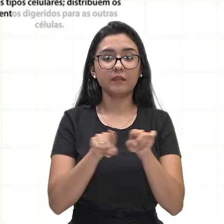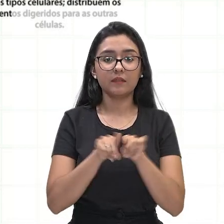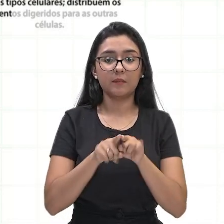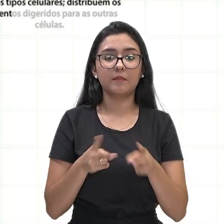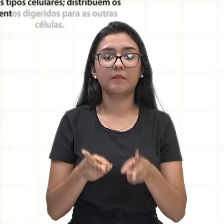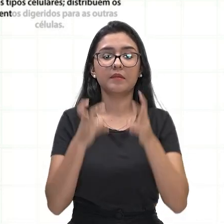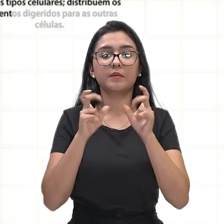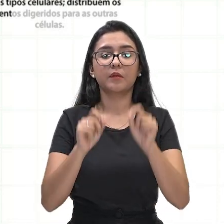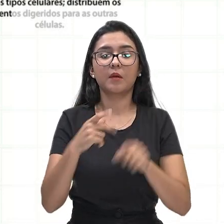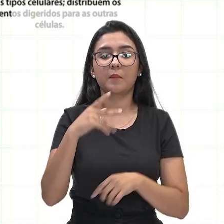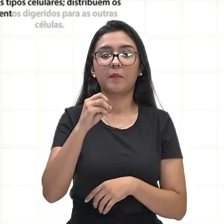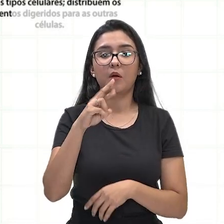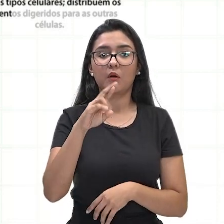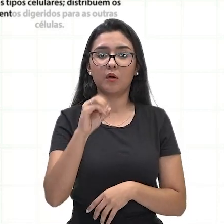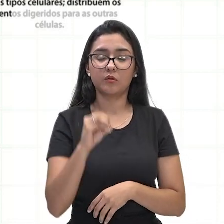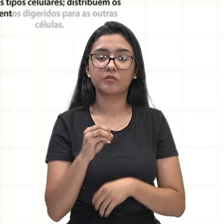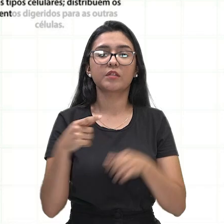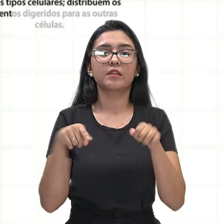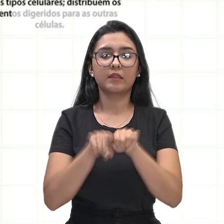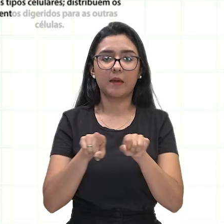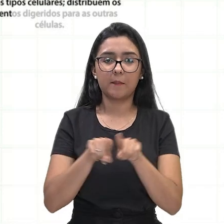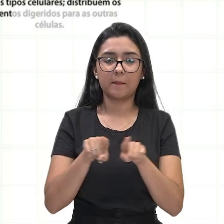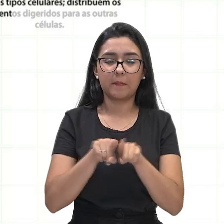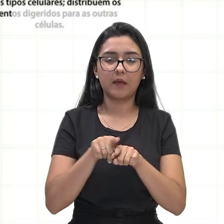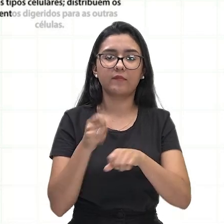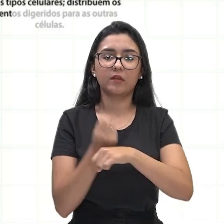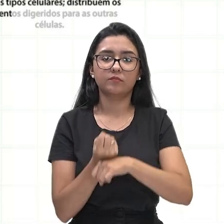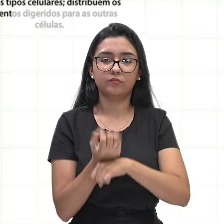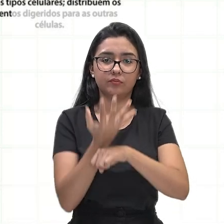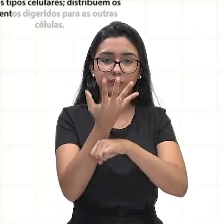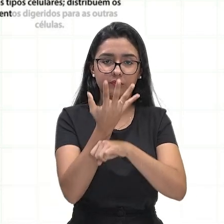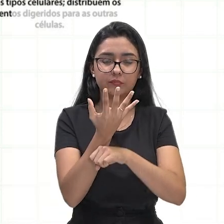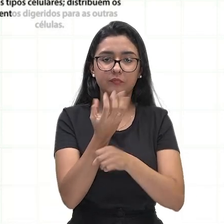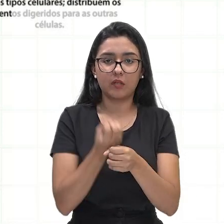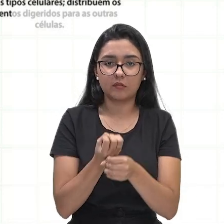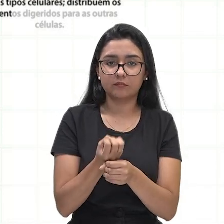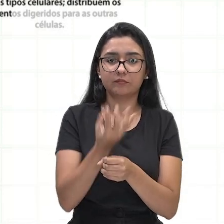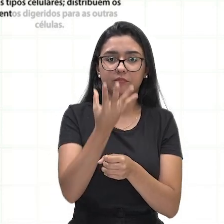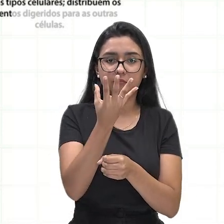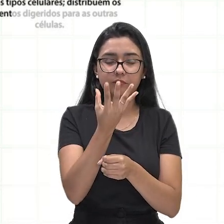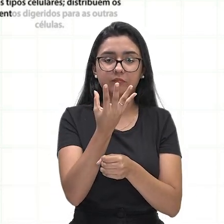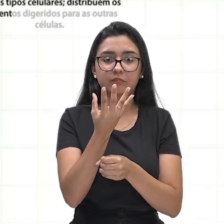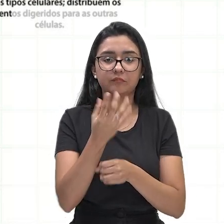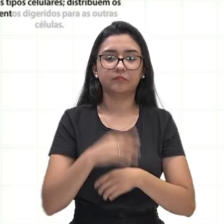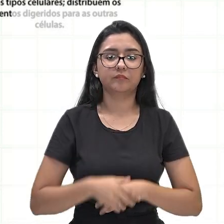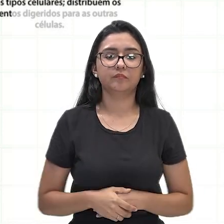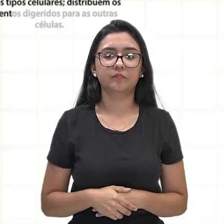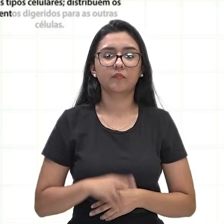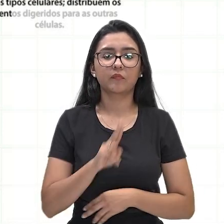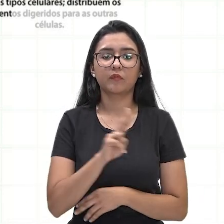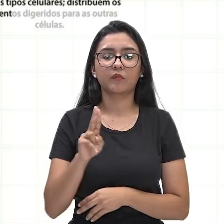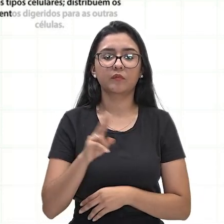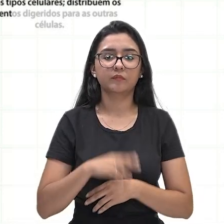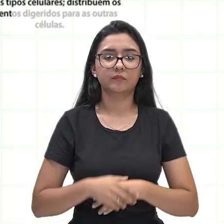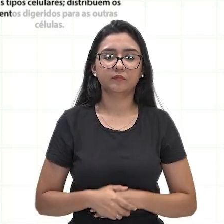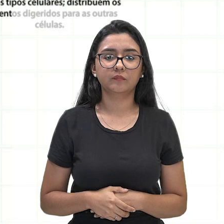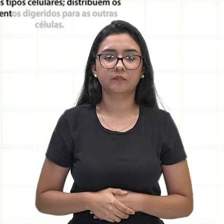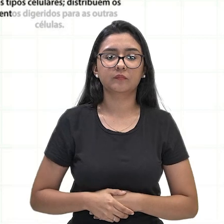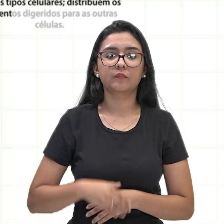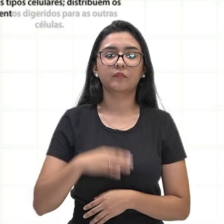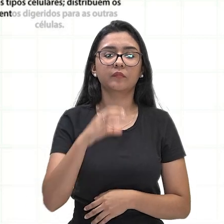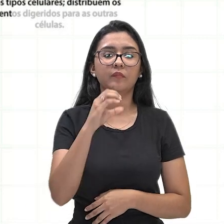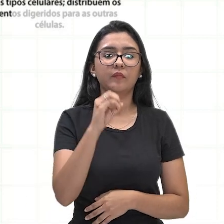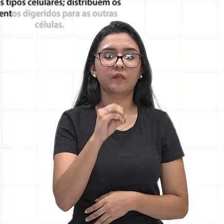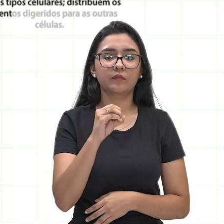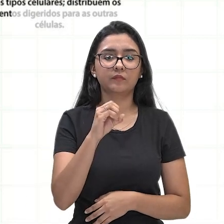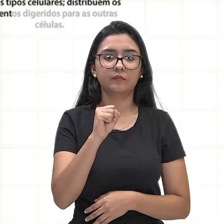entrar através desses poros e vai sair aqui, né, por essa estrutura, essa abertura chamada de ósculo, tá?